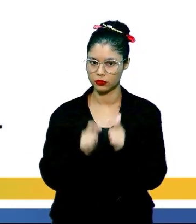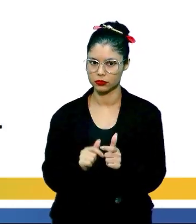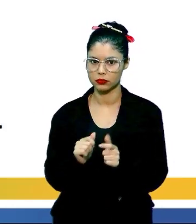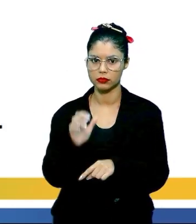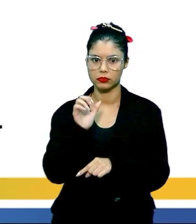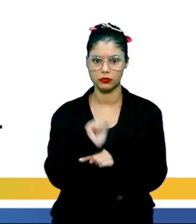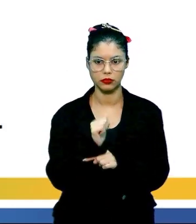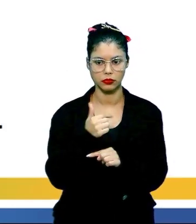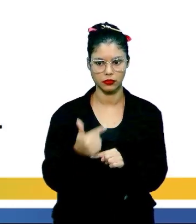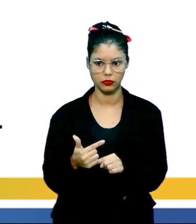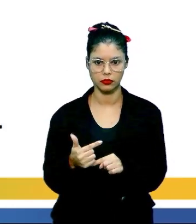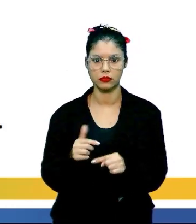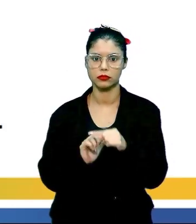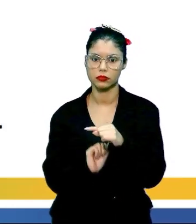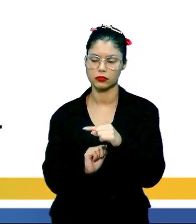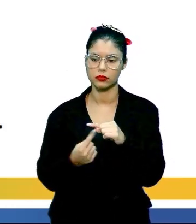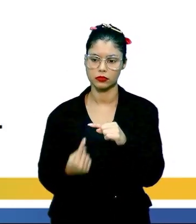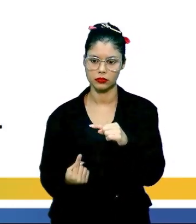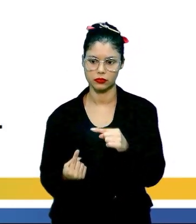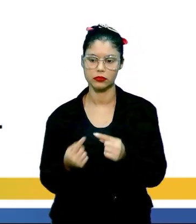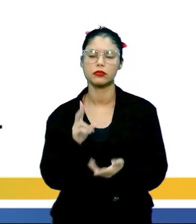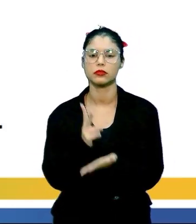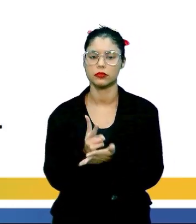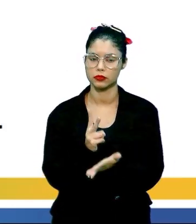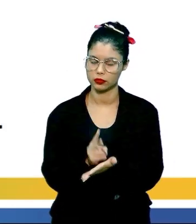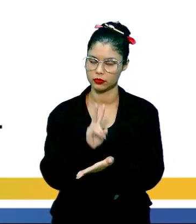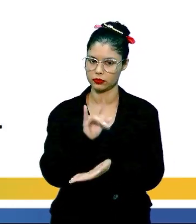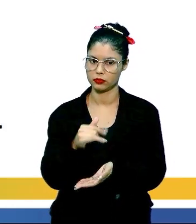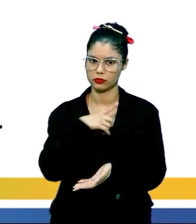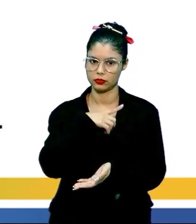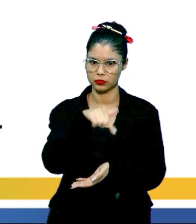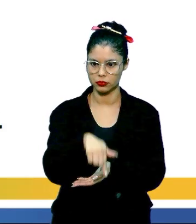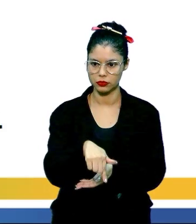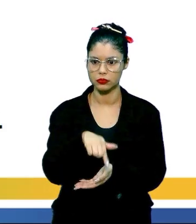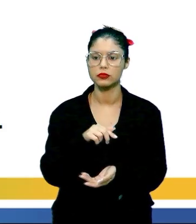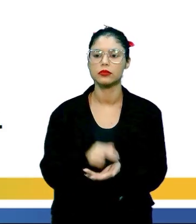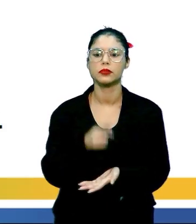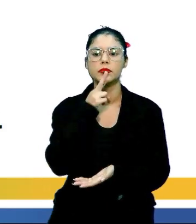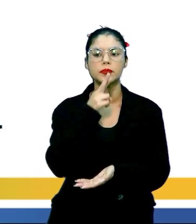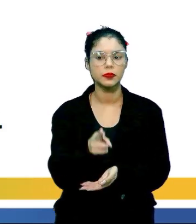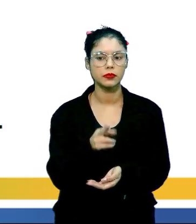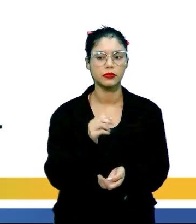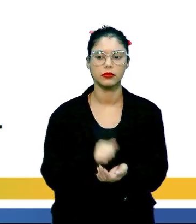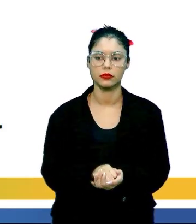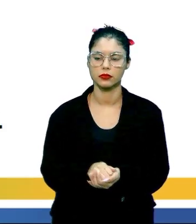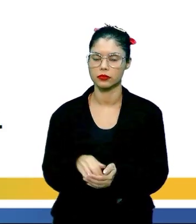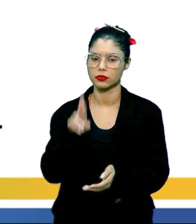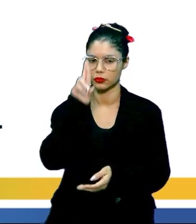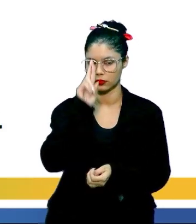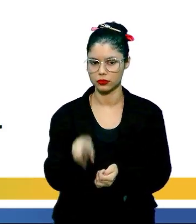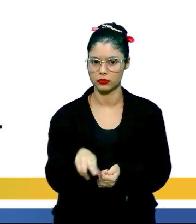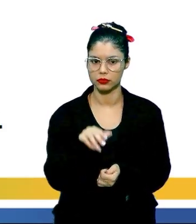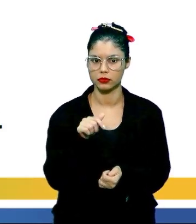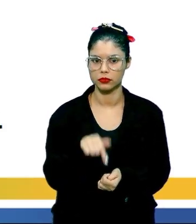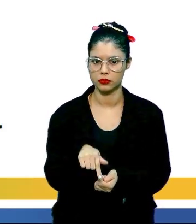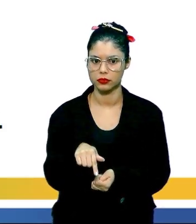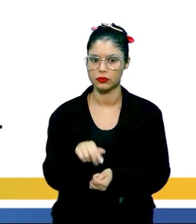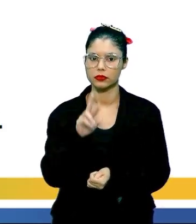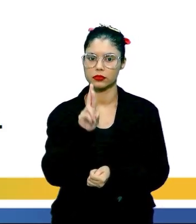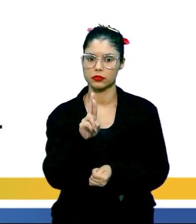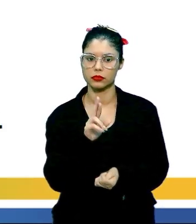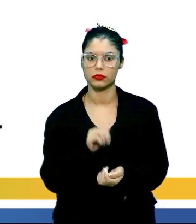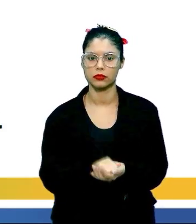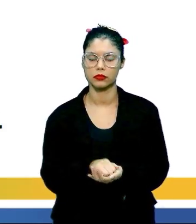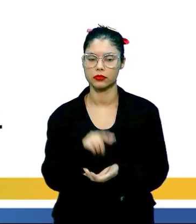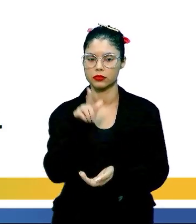termo posterior dividido pelo anterior sempre vai dar o mesmo resultado, que a gente chama de razão. A razão na PA é R